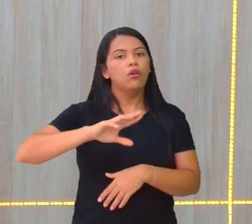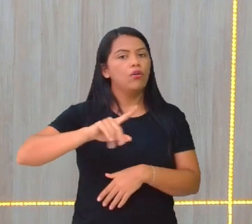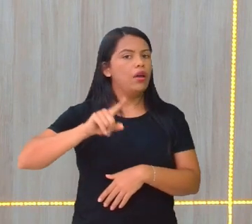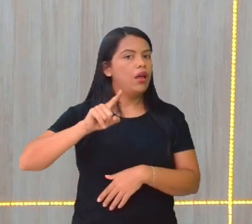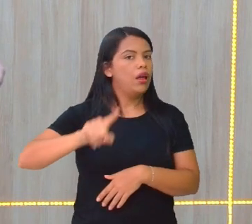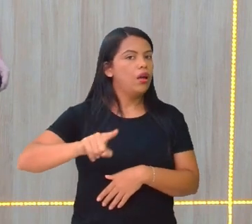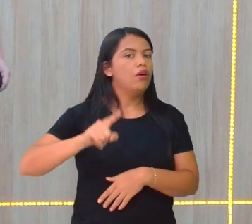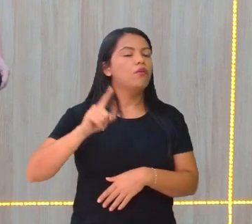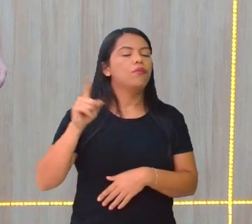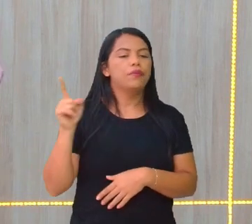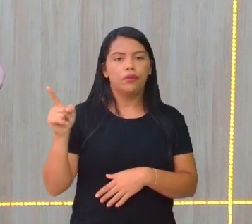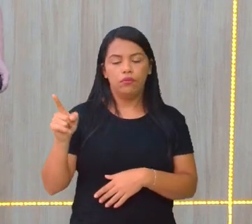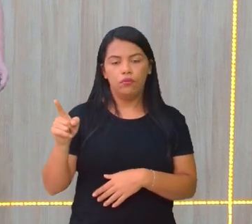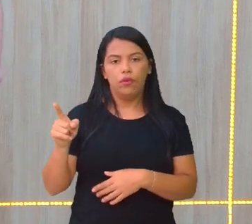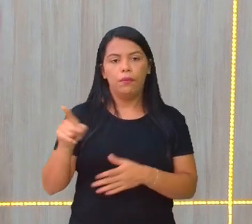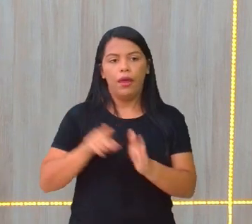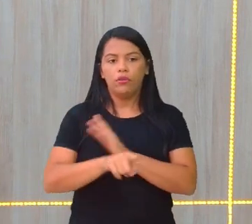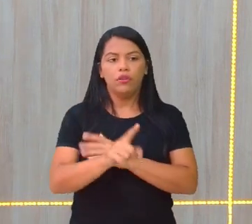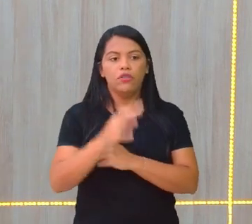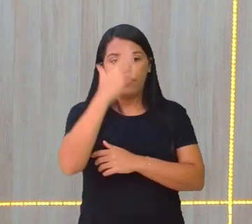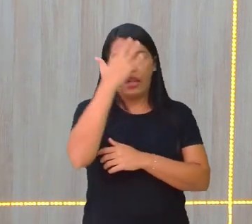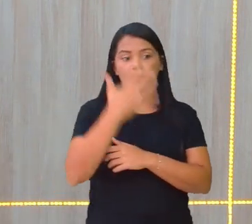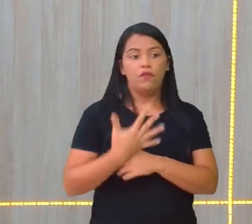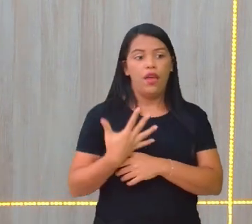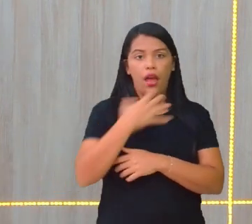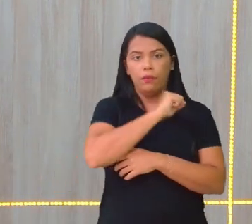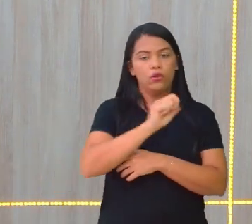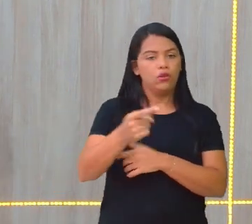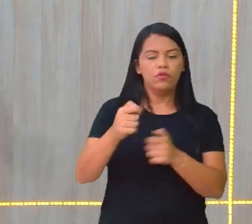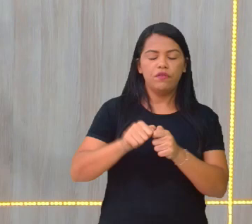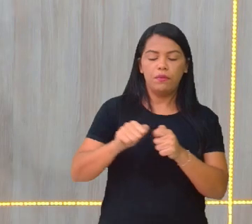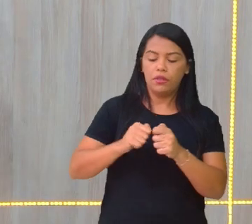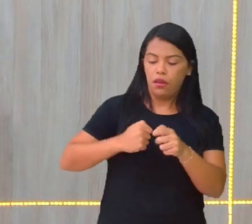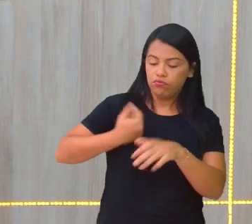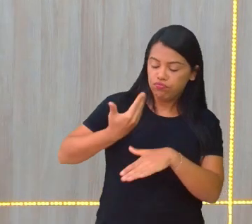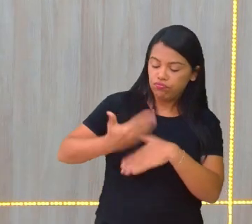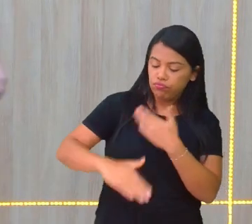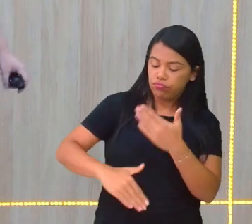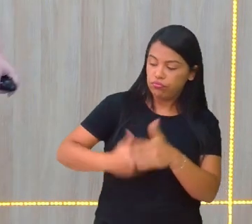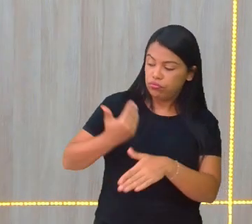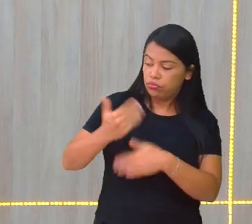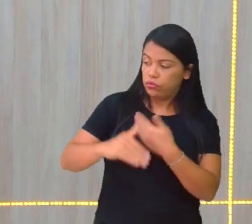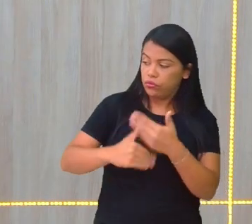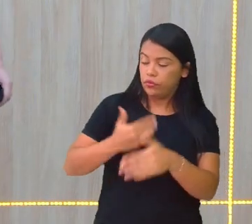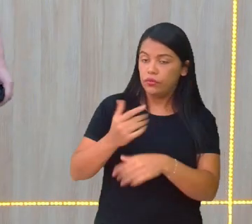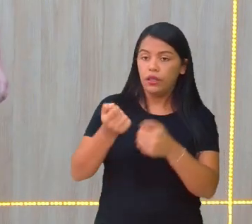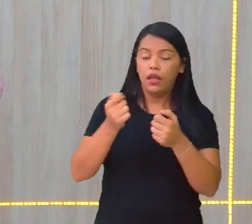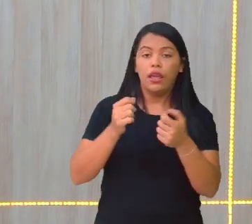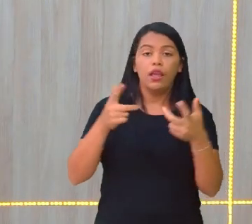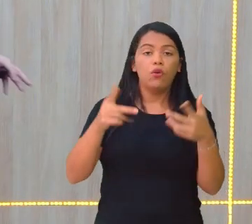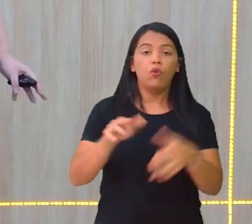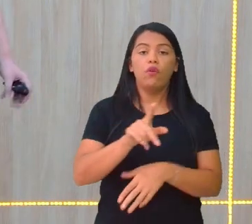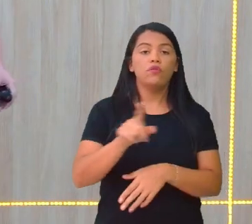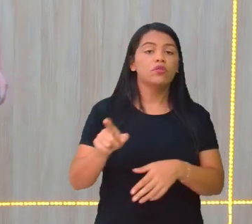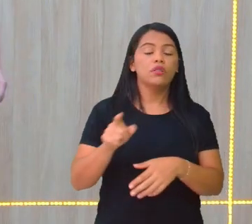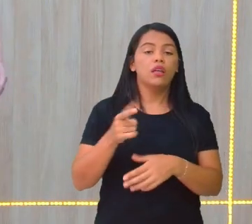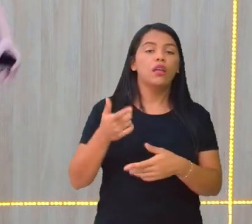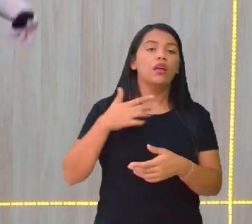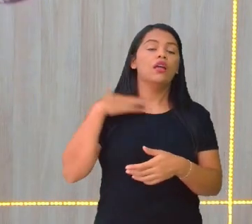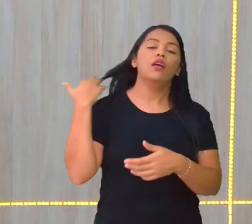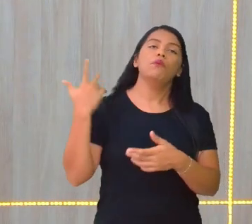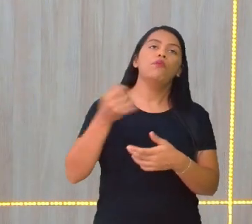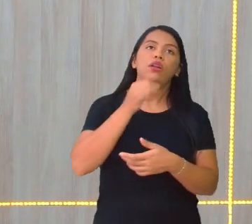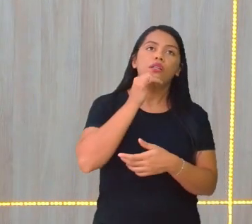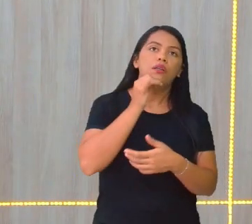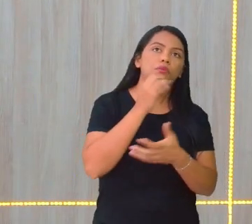que fazer as etapas, né? É a mesma coisa. Ah, eu quero um bolo. Tá. Fazer o bolo.